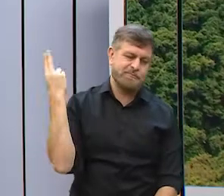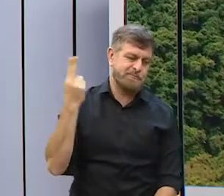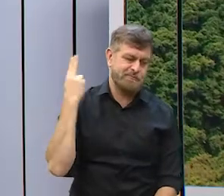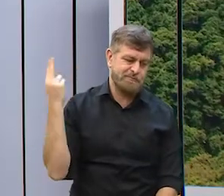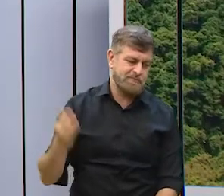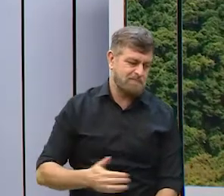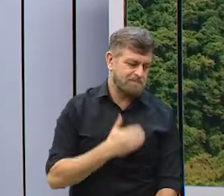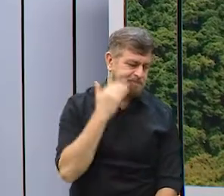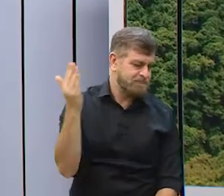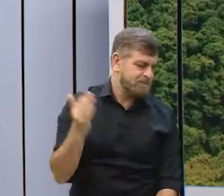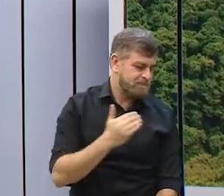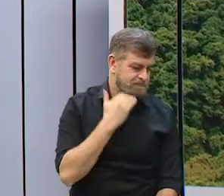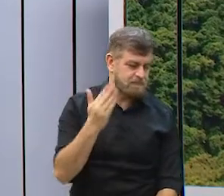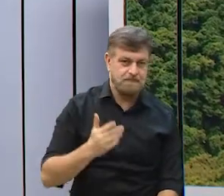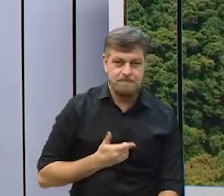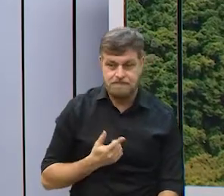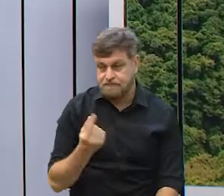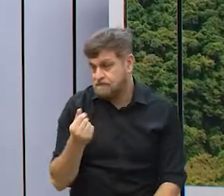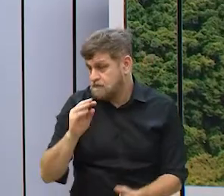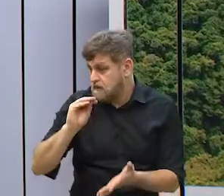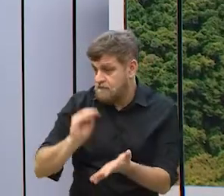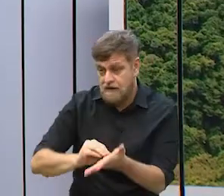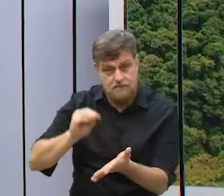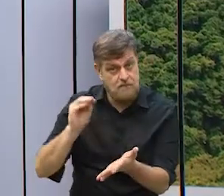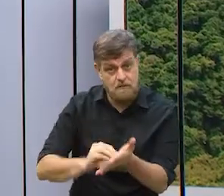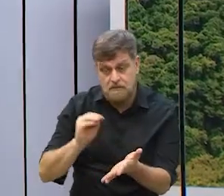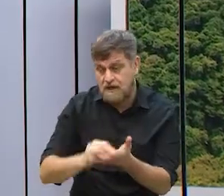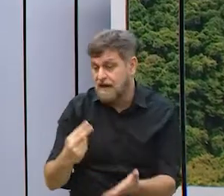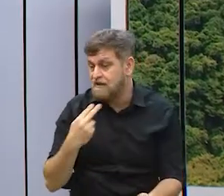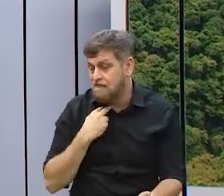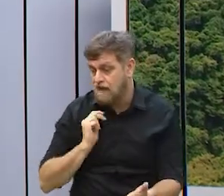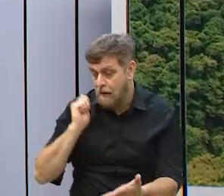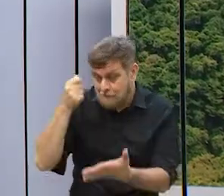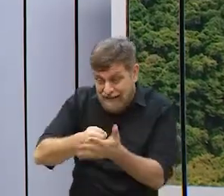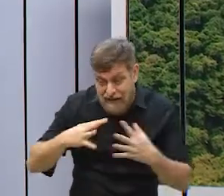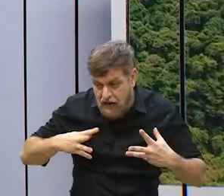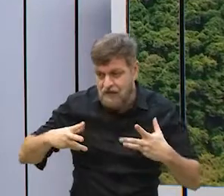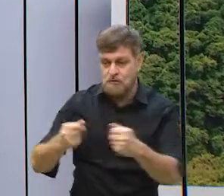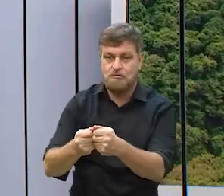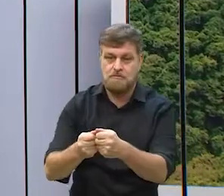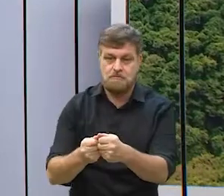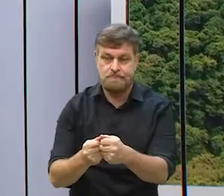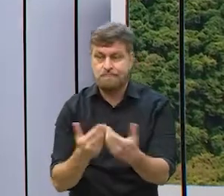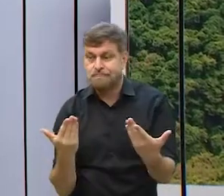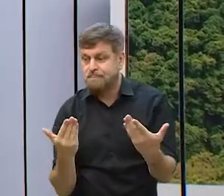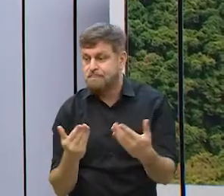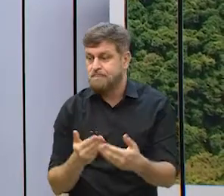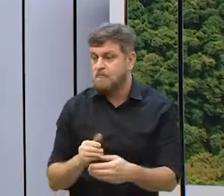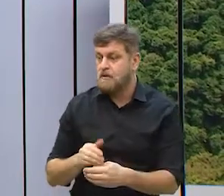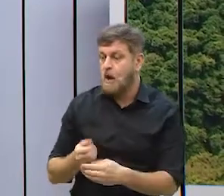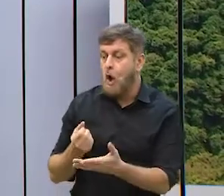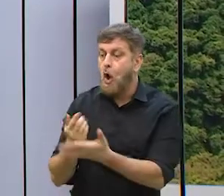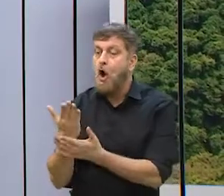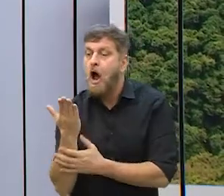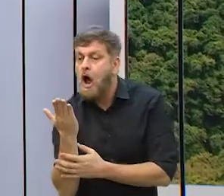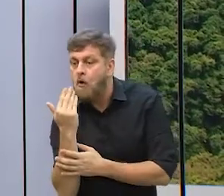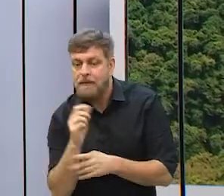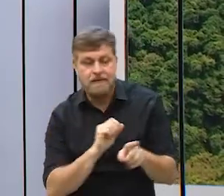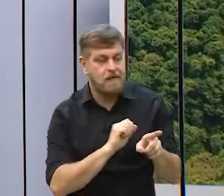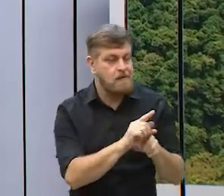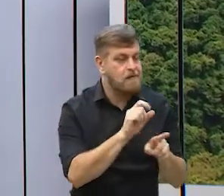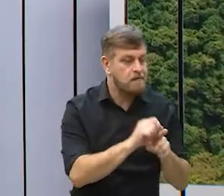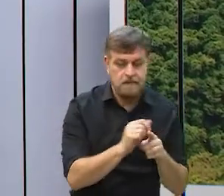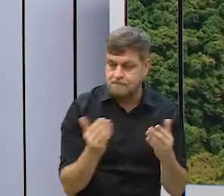Infelizmente, vai faltar alguma coisa. Então, ou ela compra comida, ou se paga aluguel, que